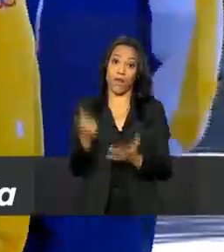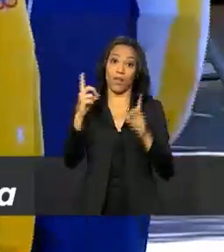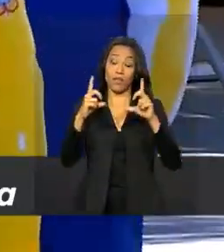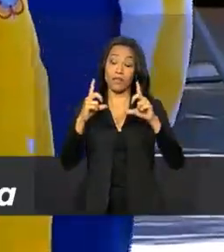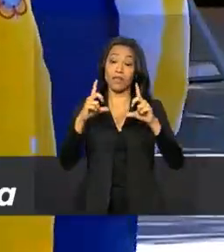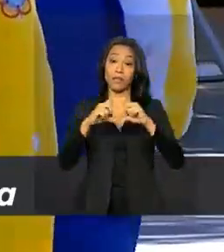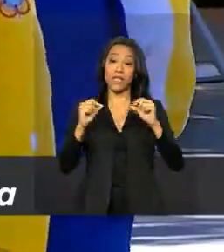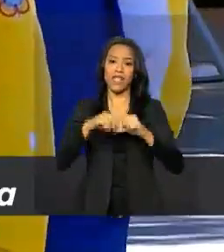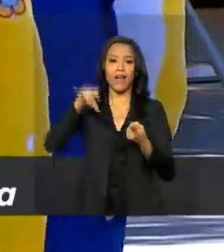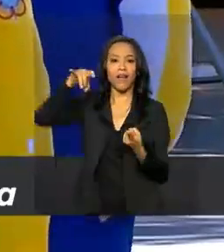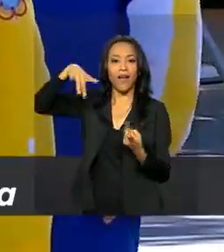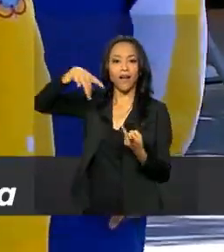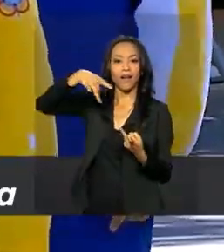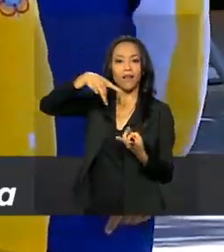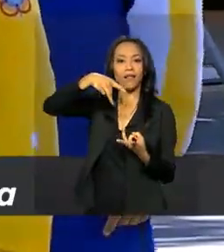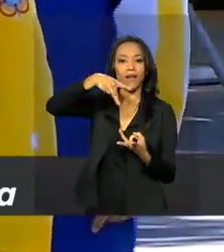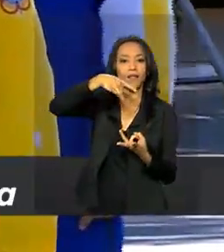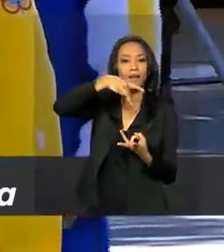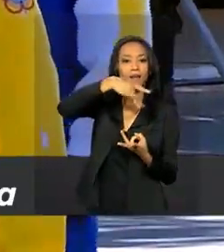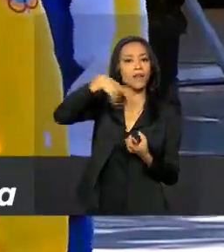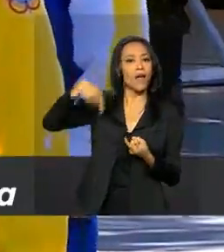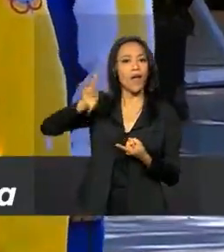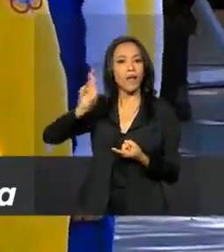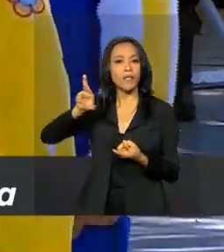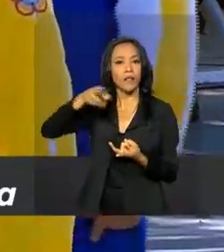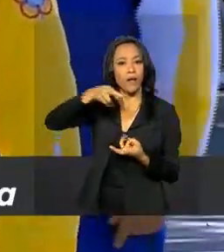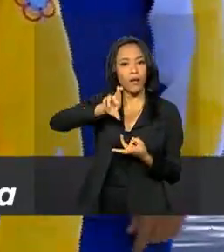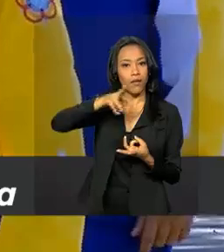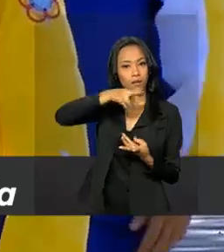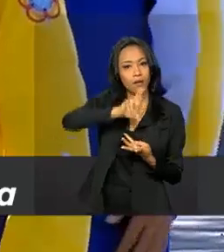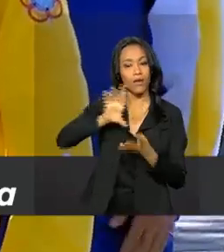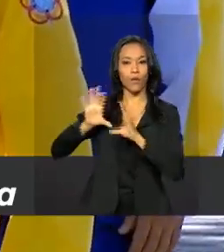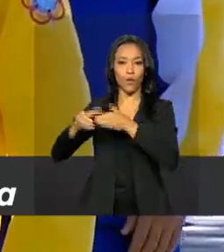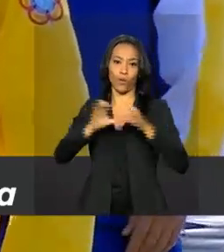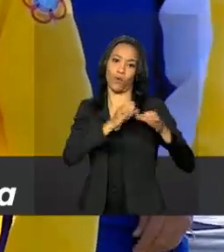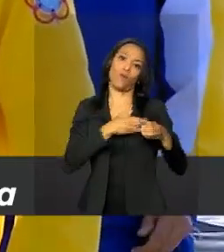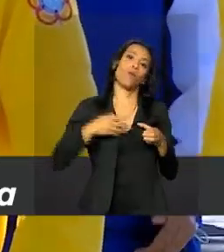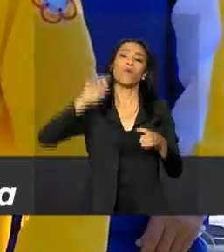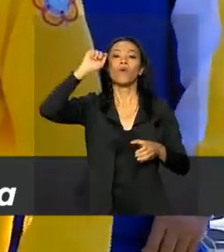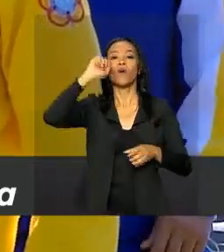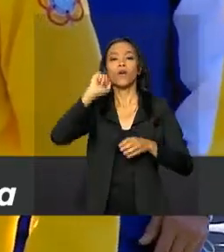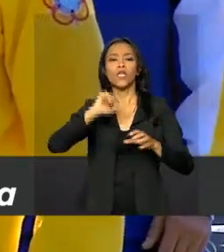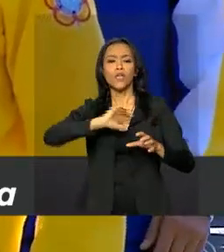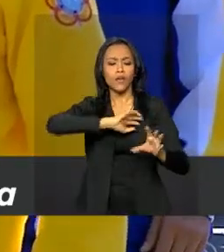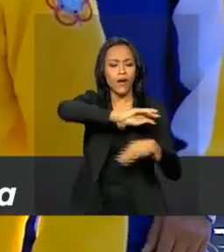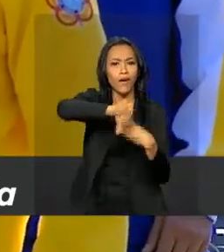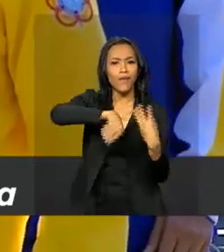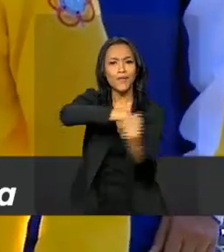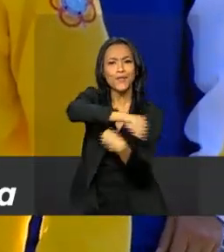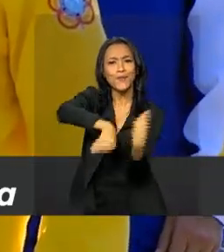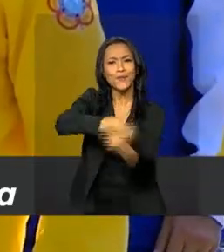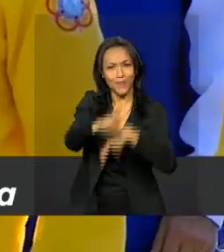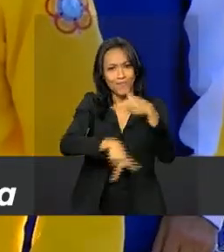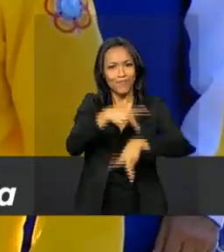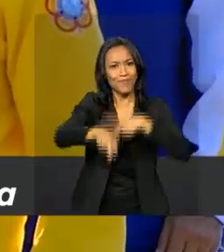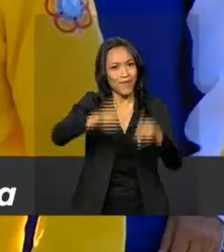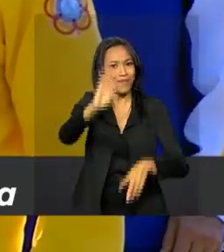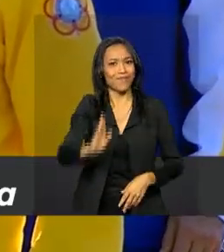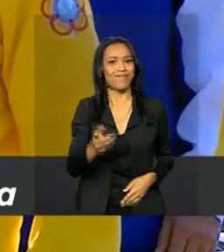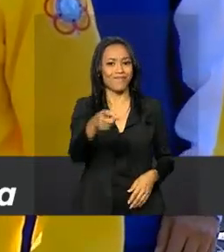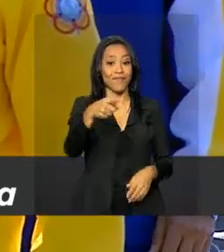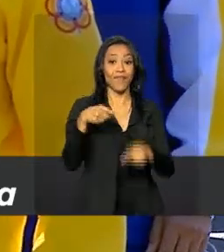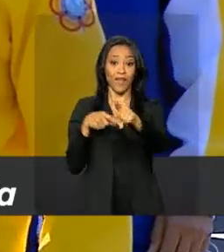uma etnia da formação do povo brasileiro. É um atleta, né, Coronel Demutti, que está carregando... É, esse